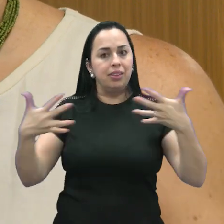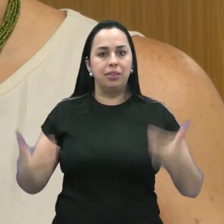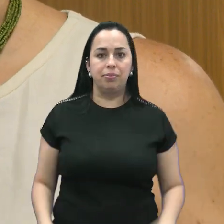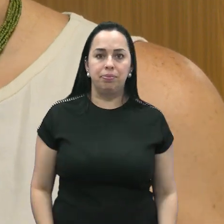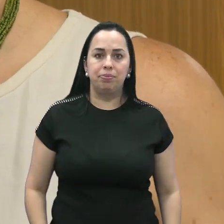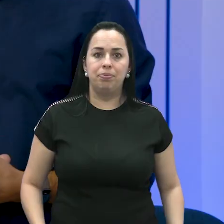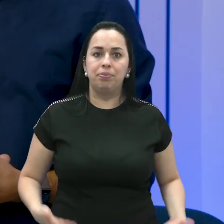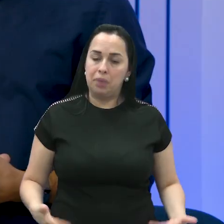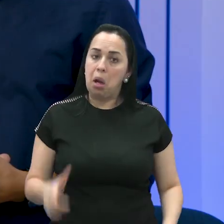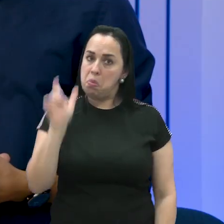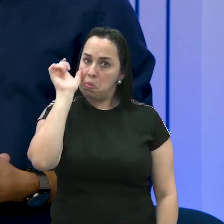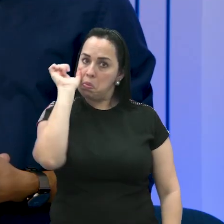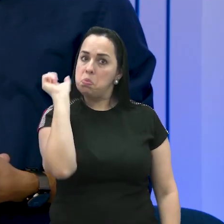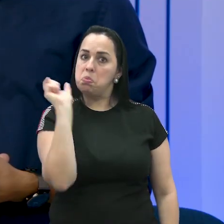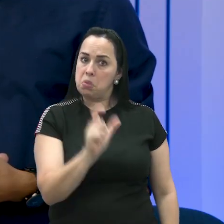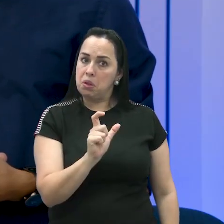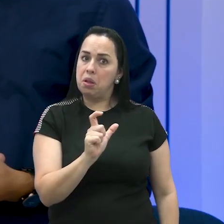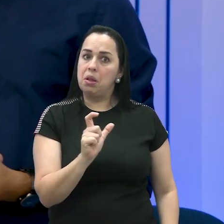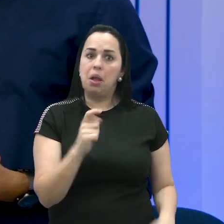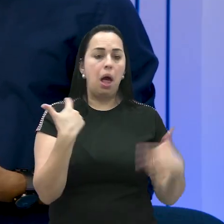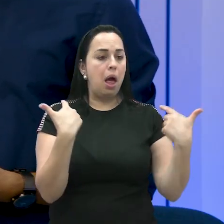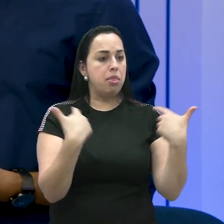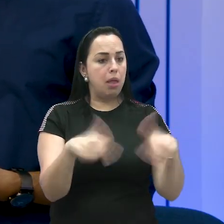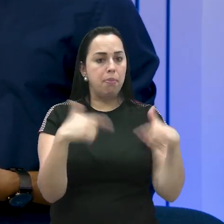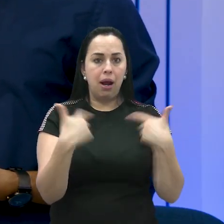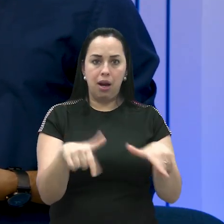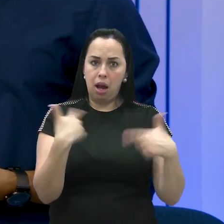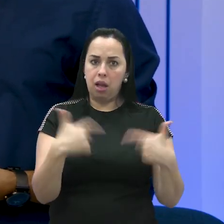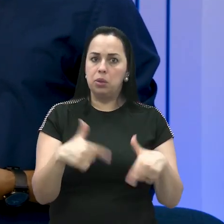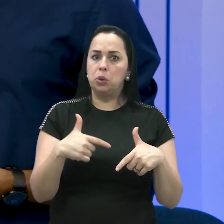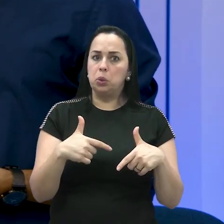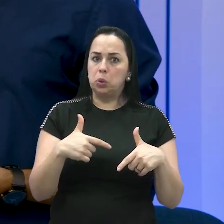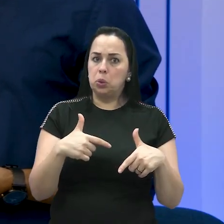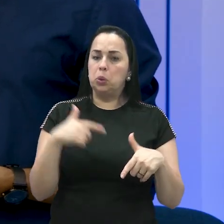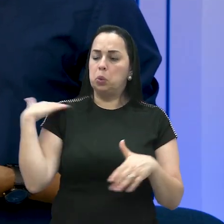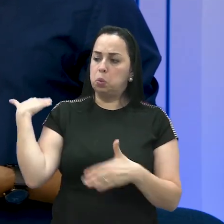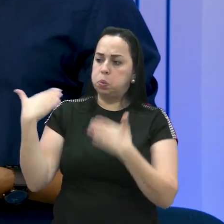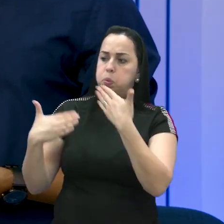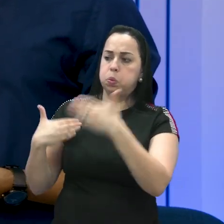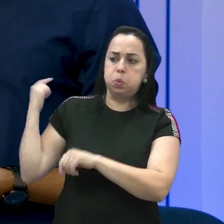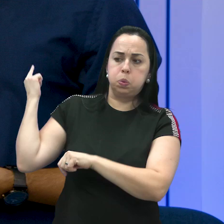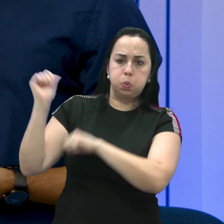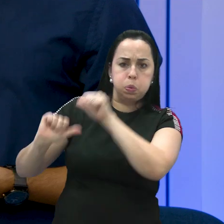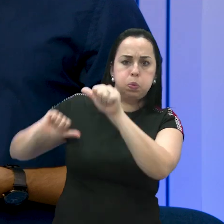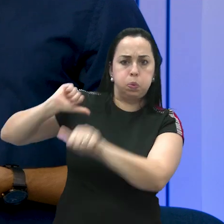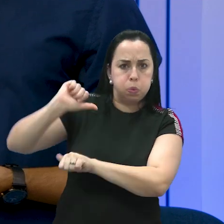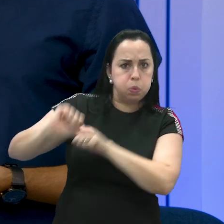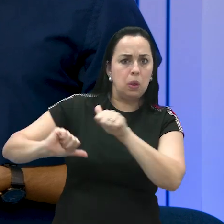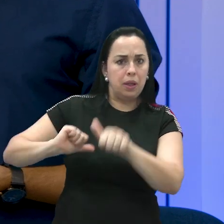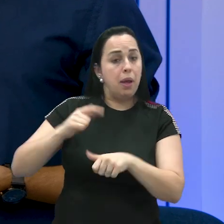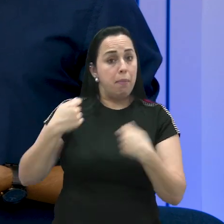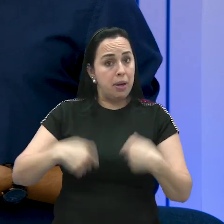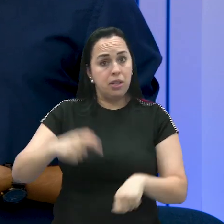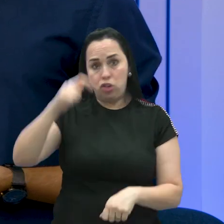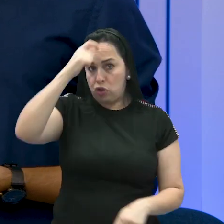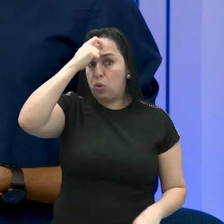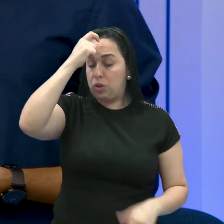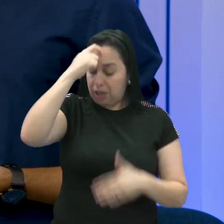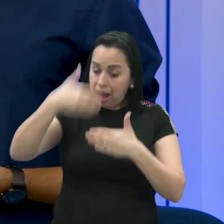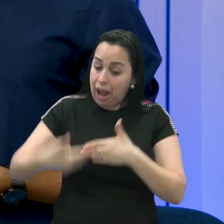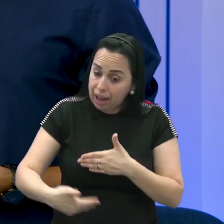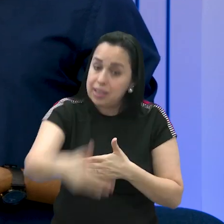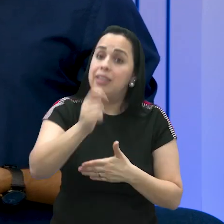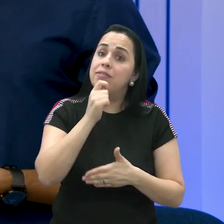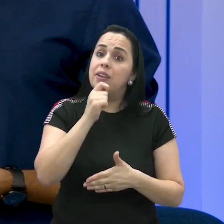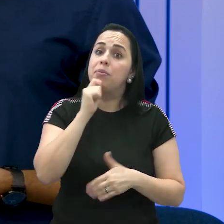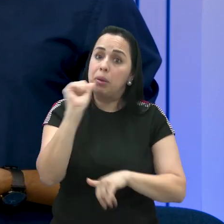um ganho para todos. Matheus, é interessante que o trabalho, a rotina de trabalho de forma geral passou por muitas mudanças ao longo do ano e a gente tem que ter consciência que